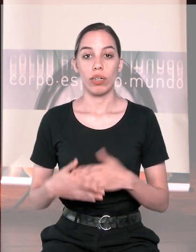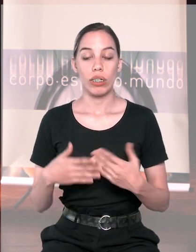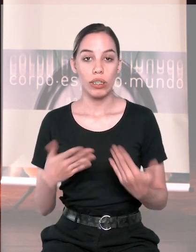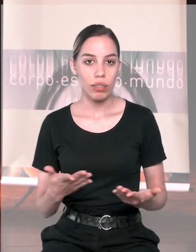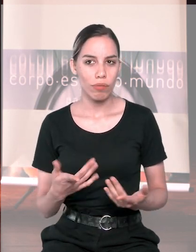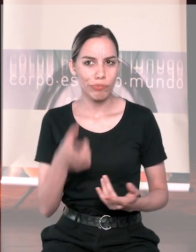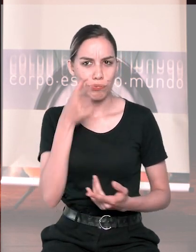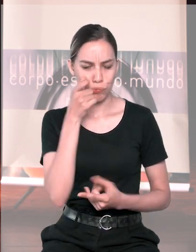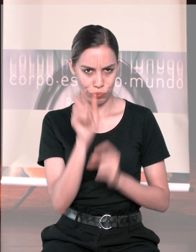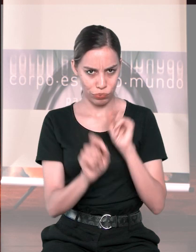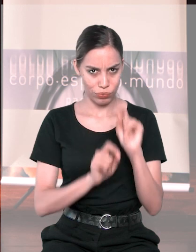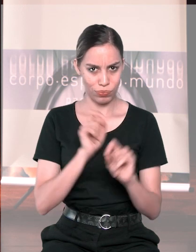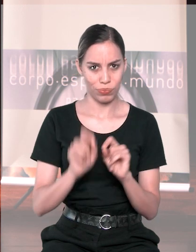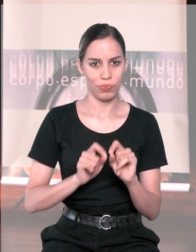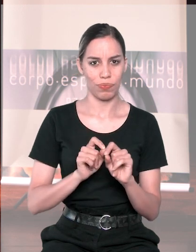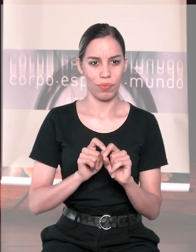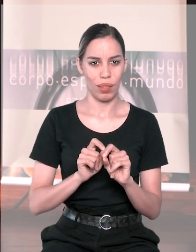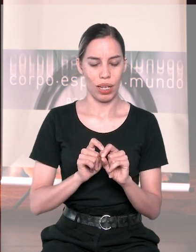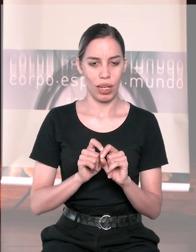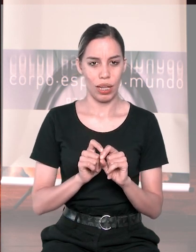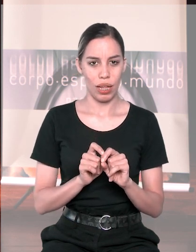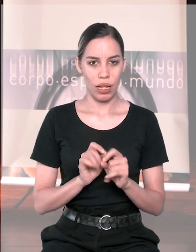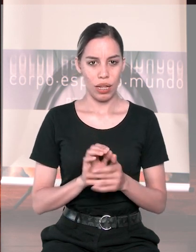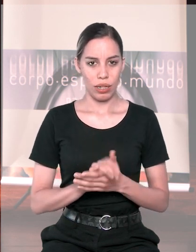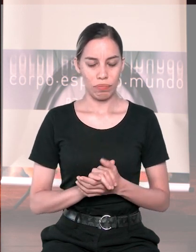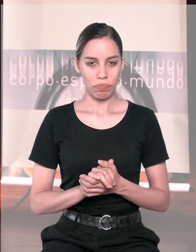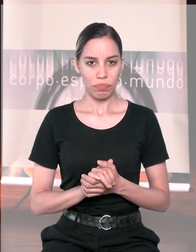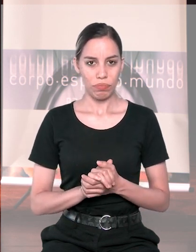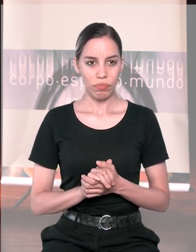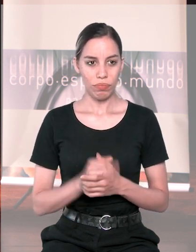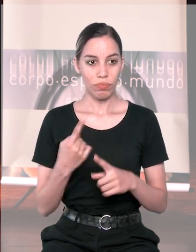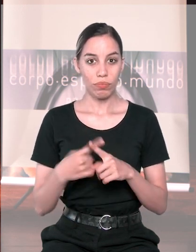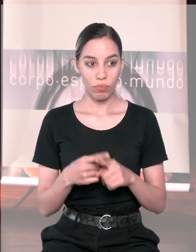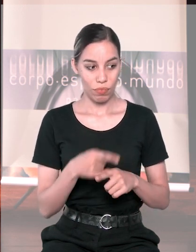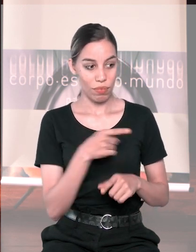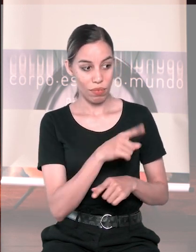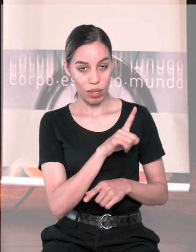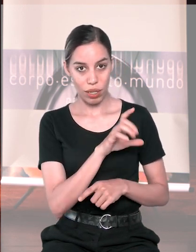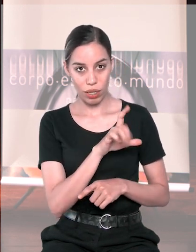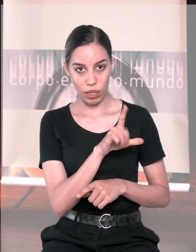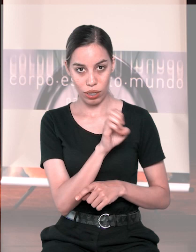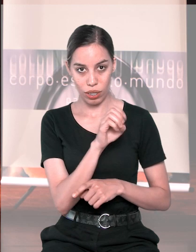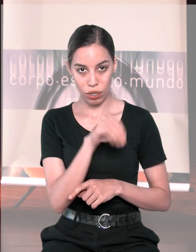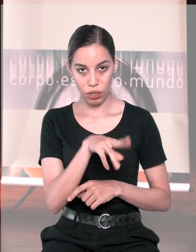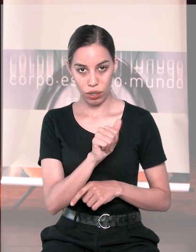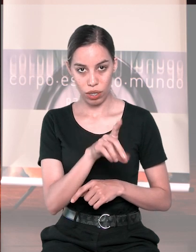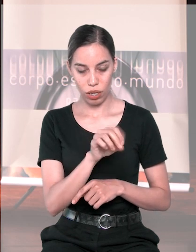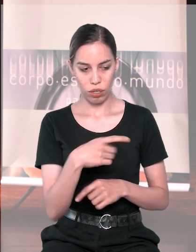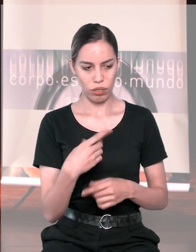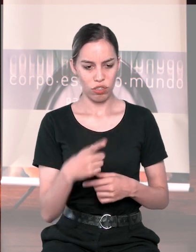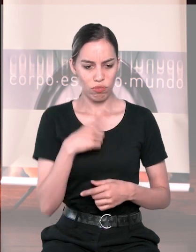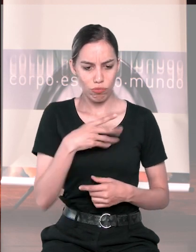Então, é muito interessante porque, de certa forma, o Leonardo da Vinci era essa potência do espírito.